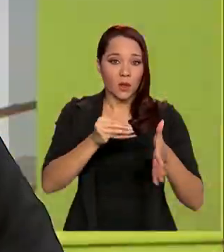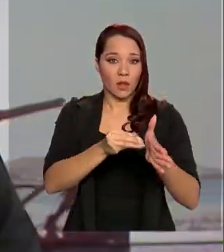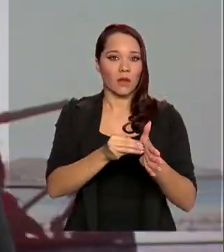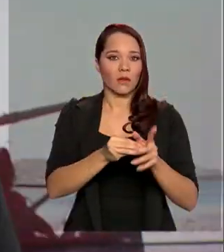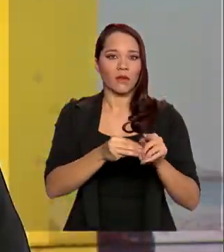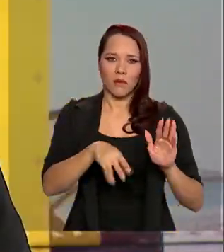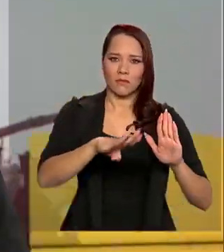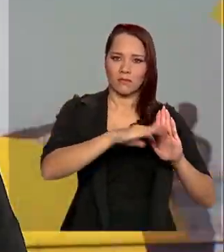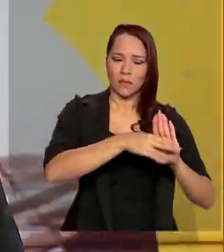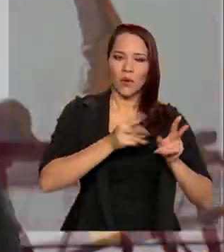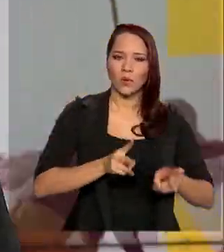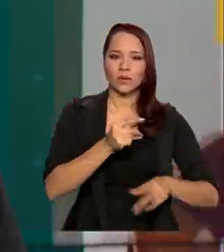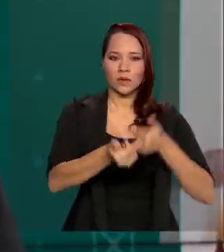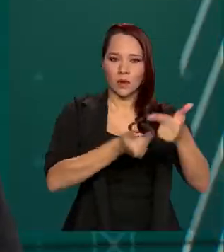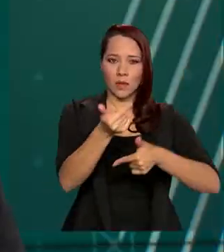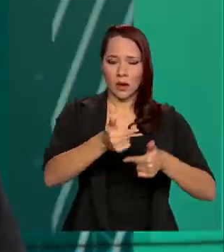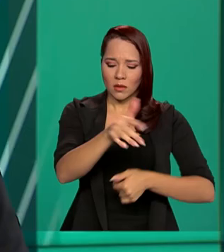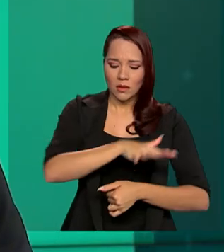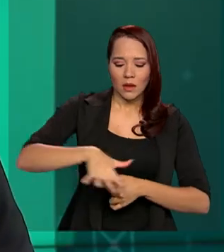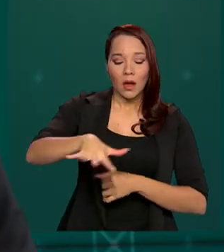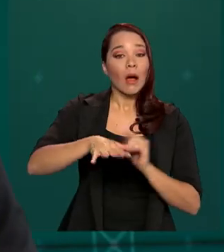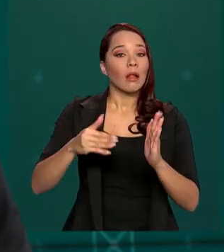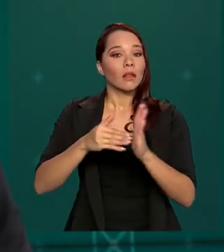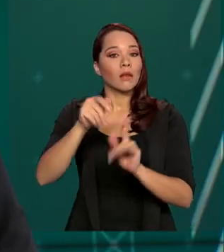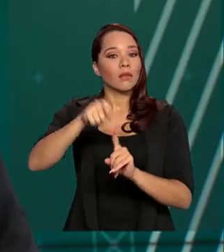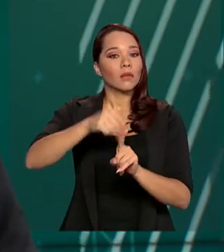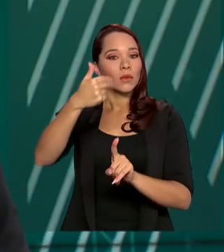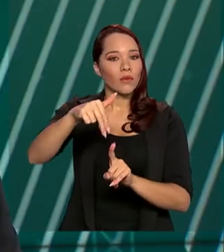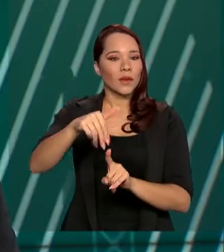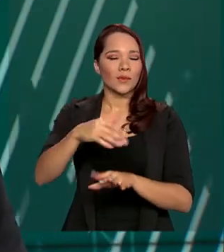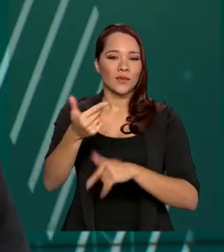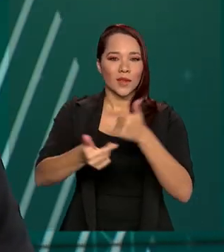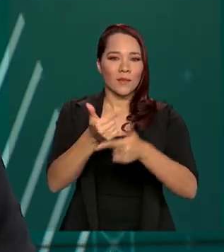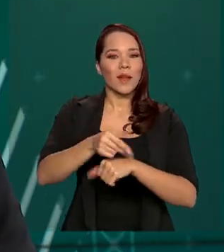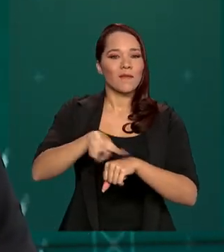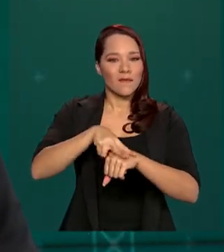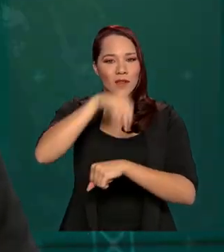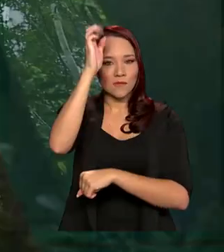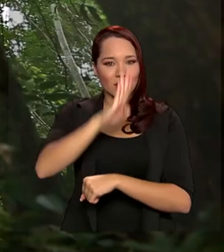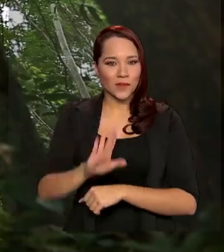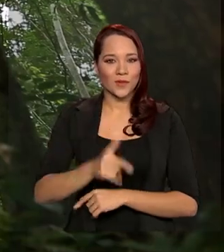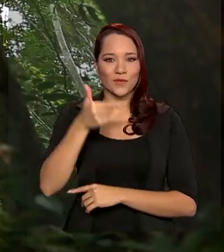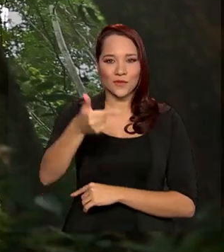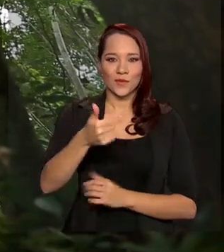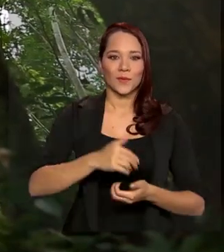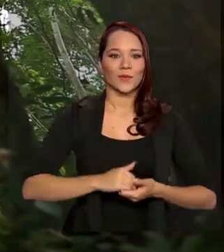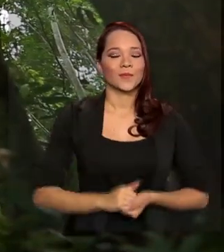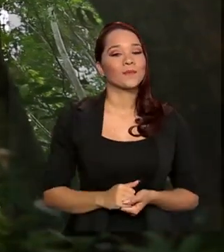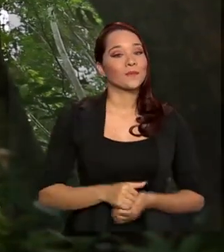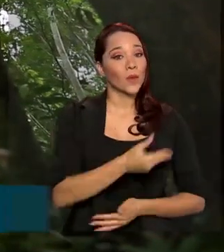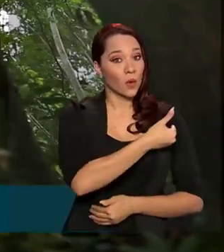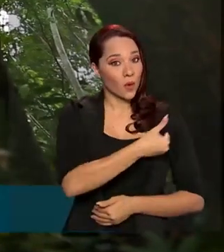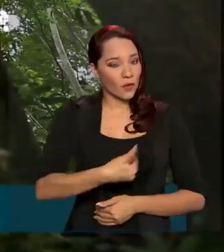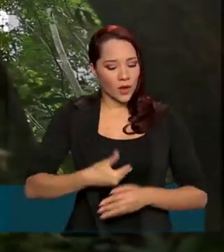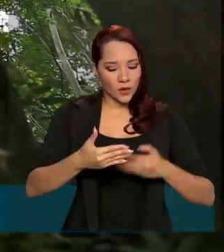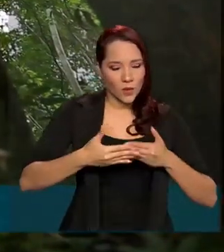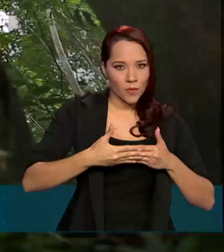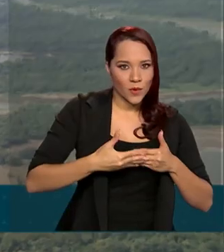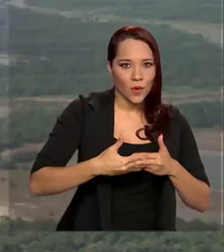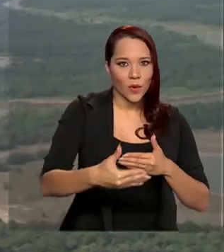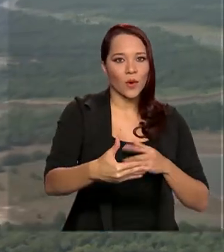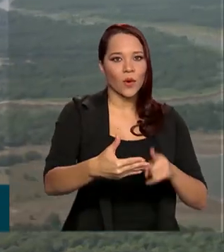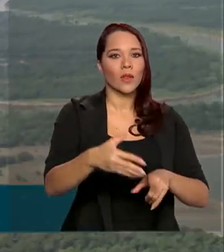vão continuar atuando na região até novembro, com a Operação Verde Brasil 2. O governo prorrogou a